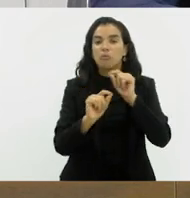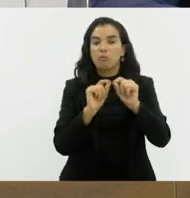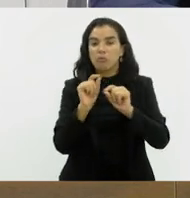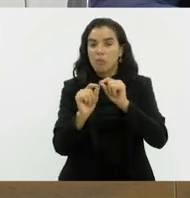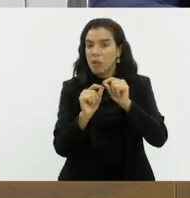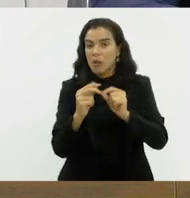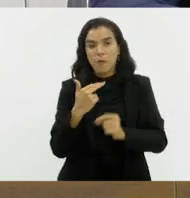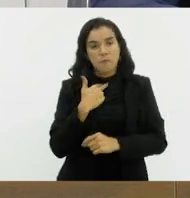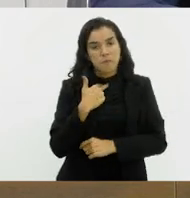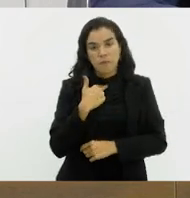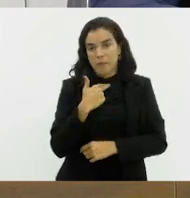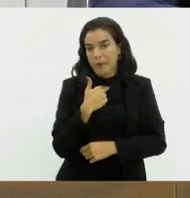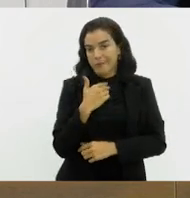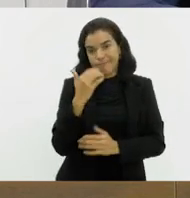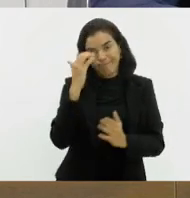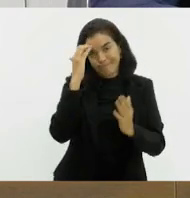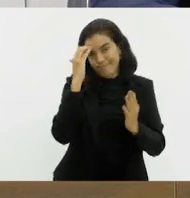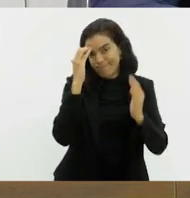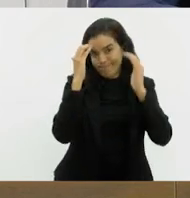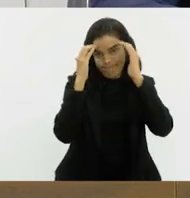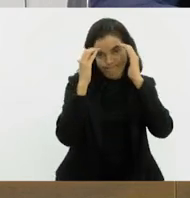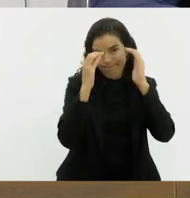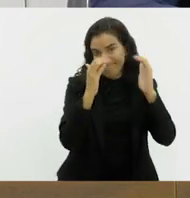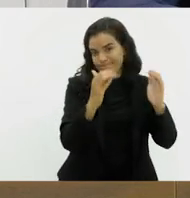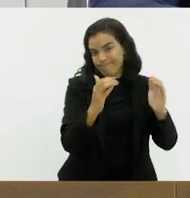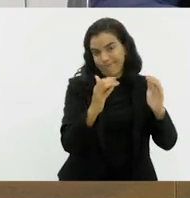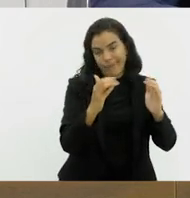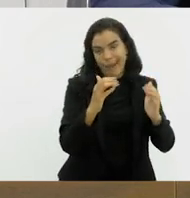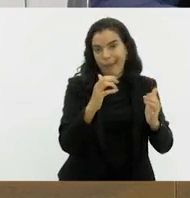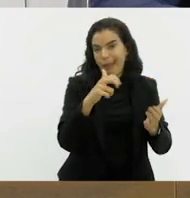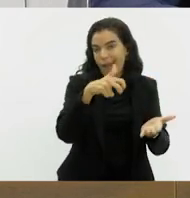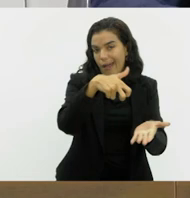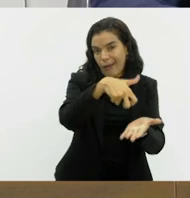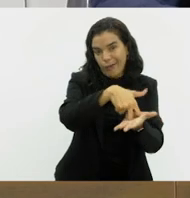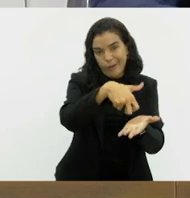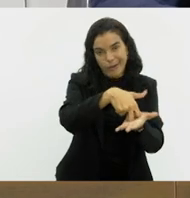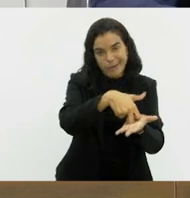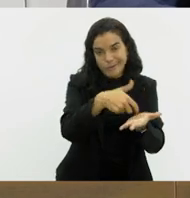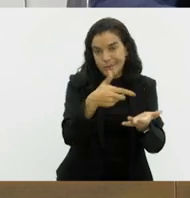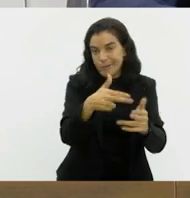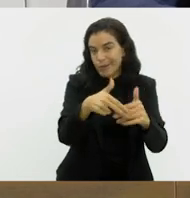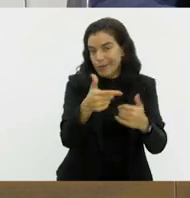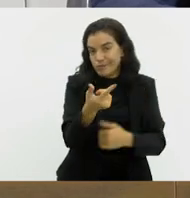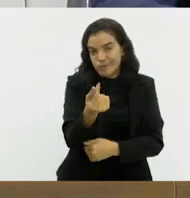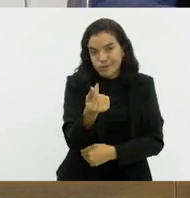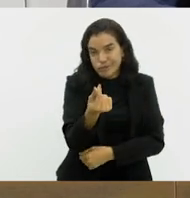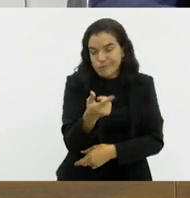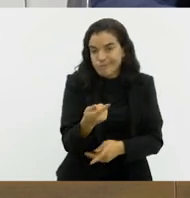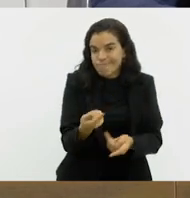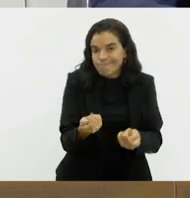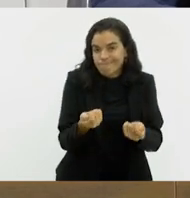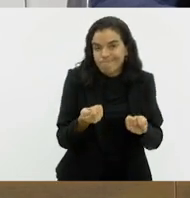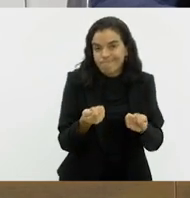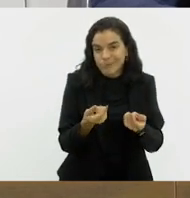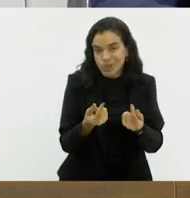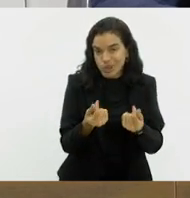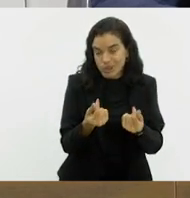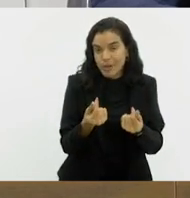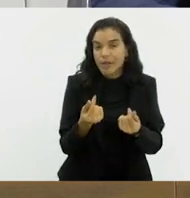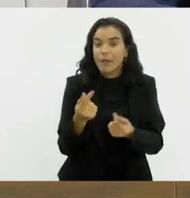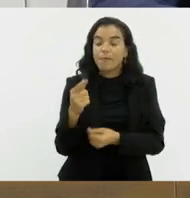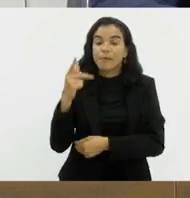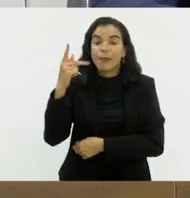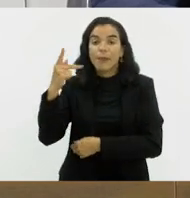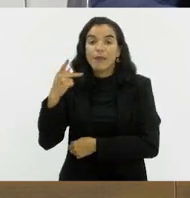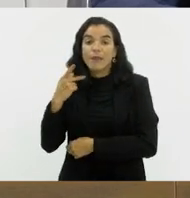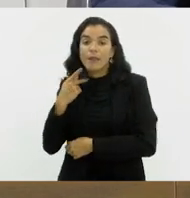poderia cumprir a condenação porque não tinha dinheiro para tanto. E aí a promotoria,